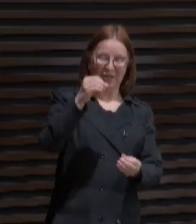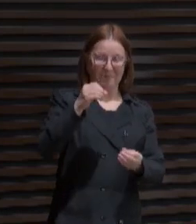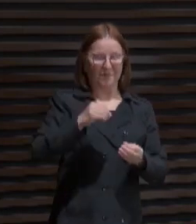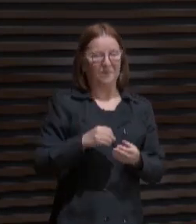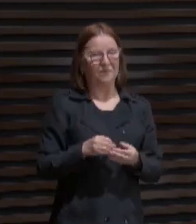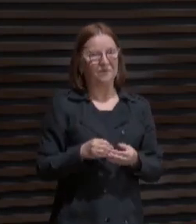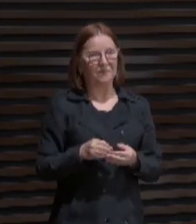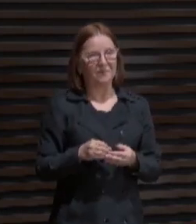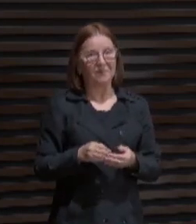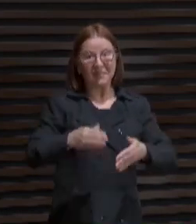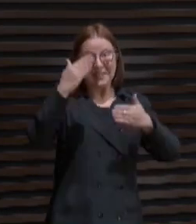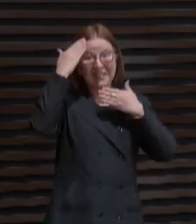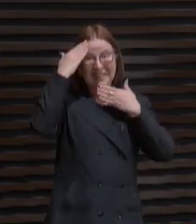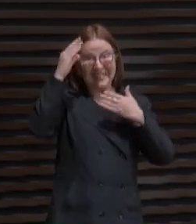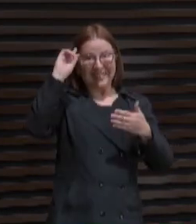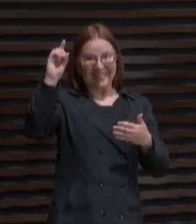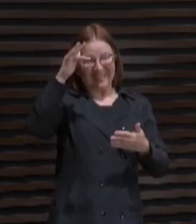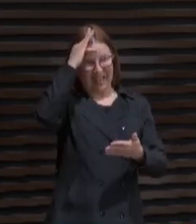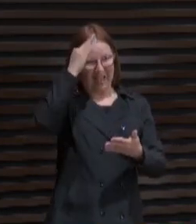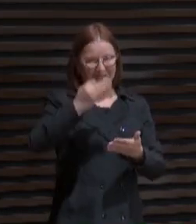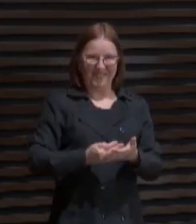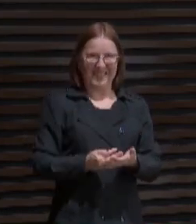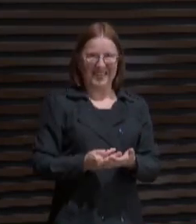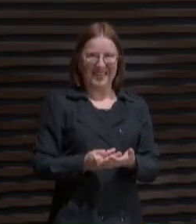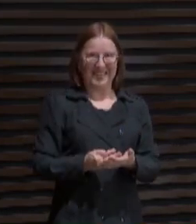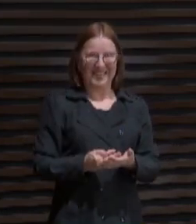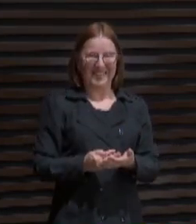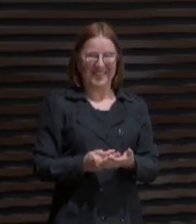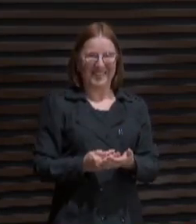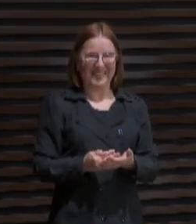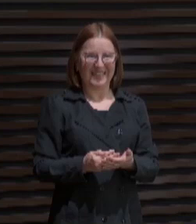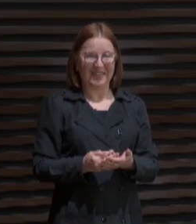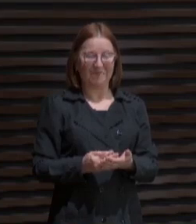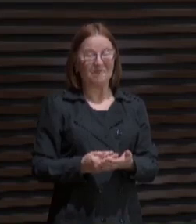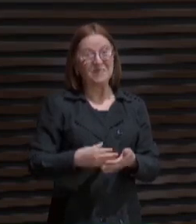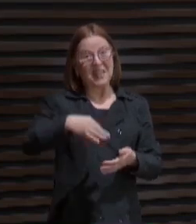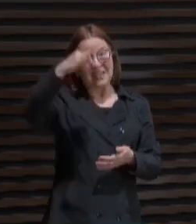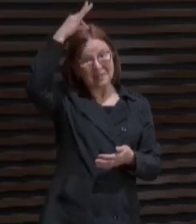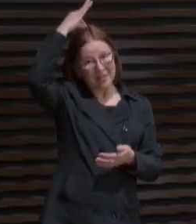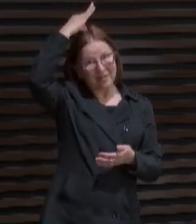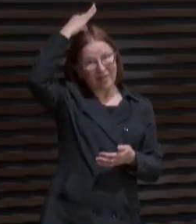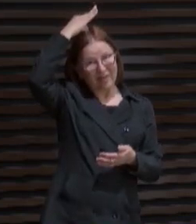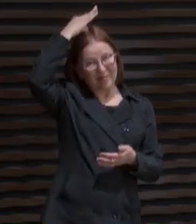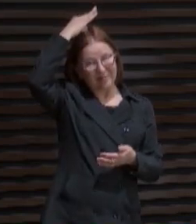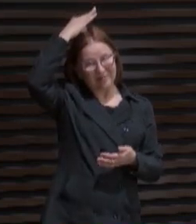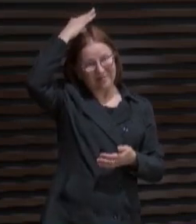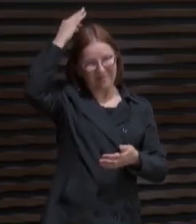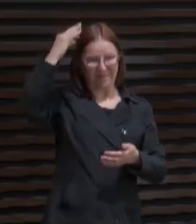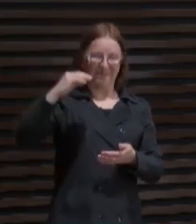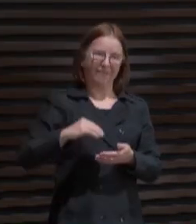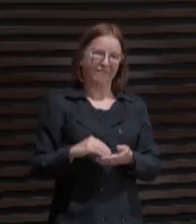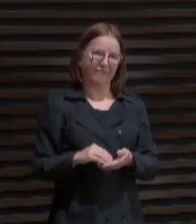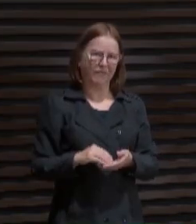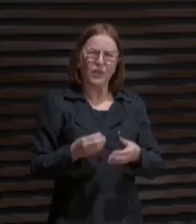Graças a Deus, a fé é de ordem espiritual e não anímica. Como